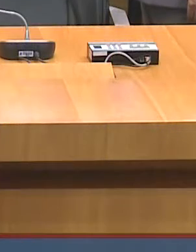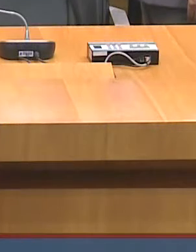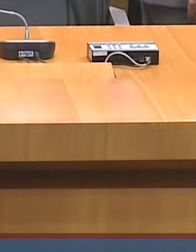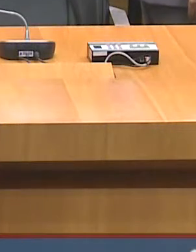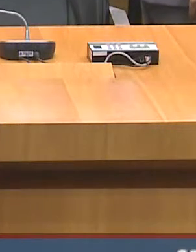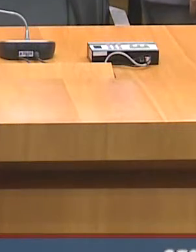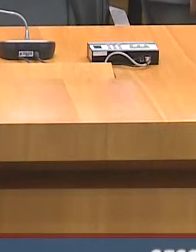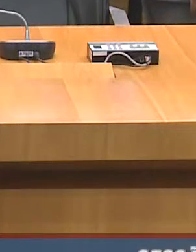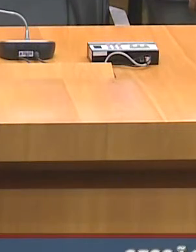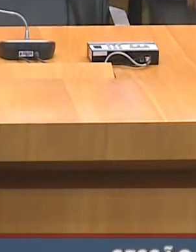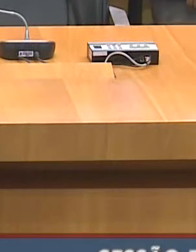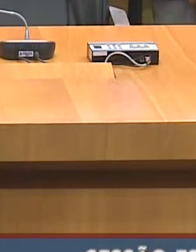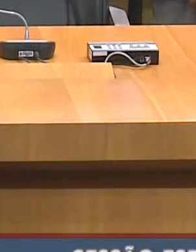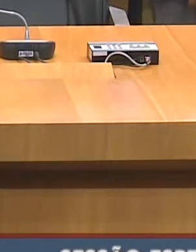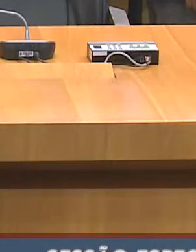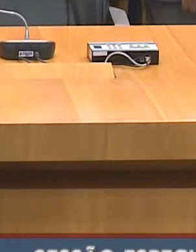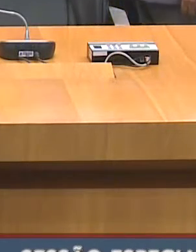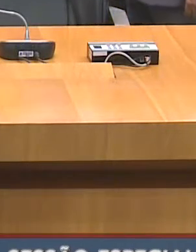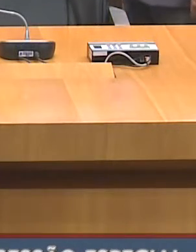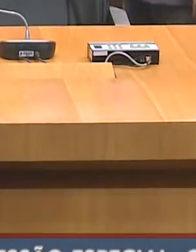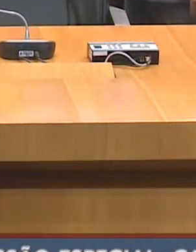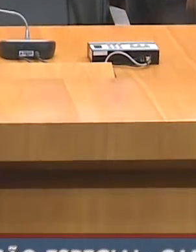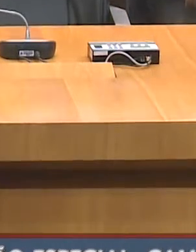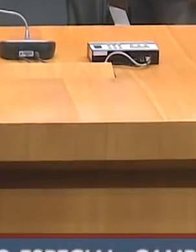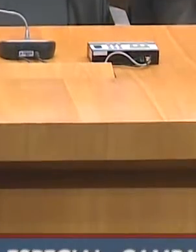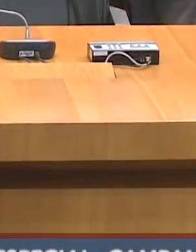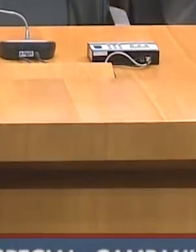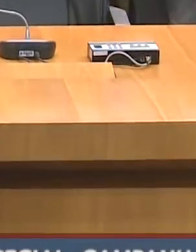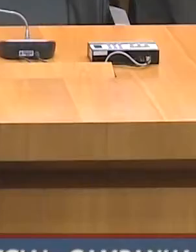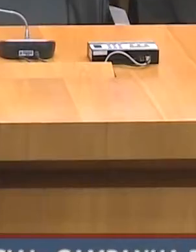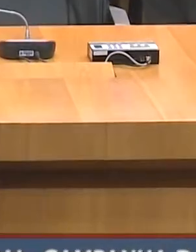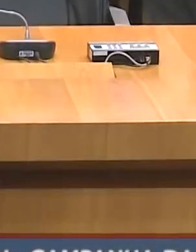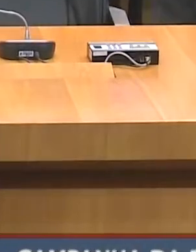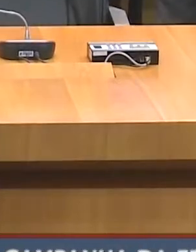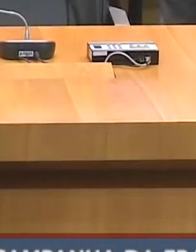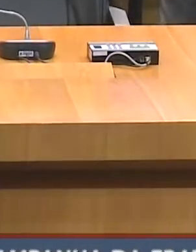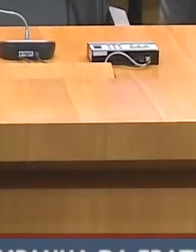Em nome do povo, invocando a proteção de Deus,